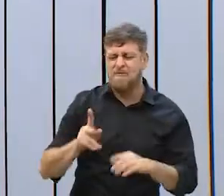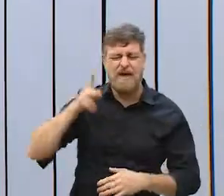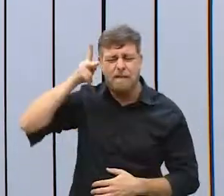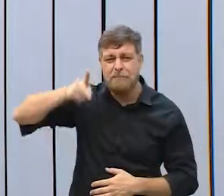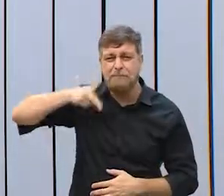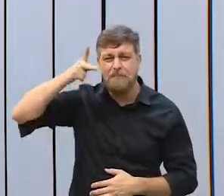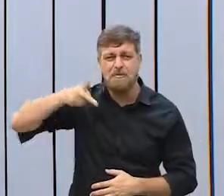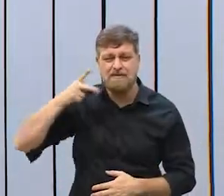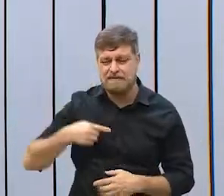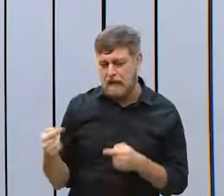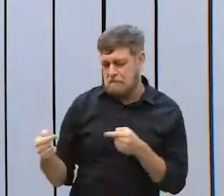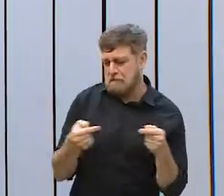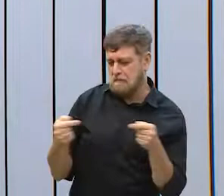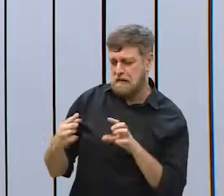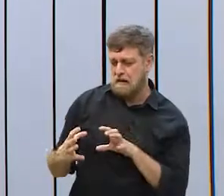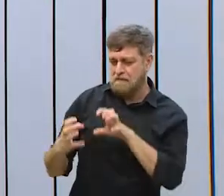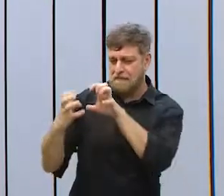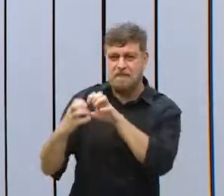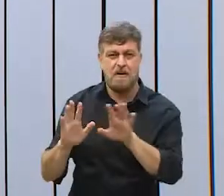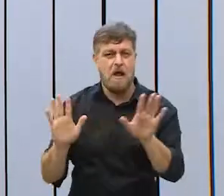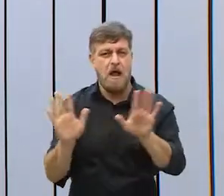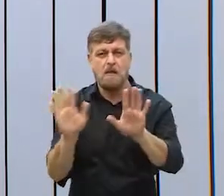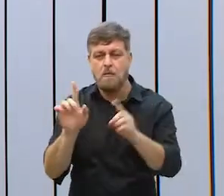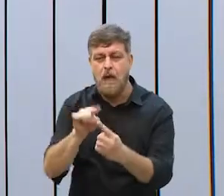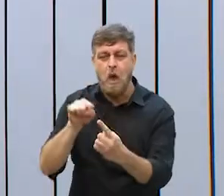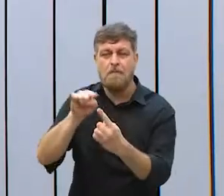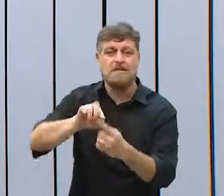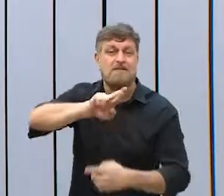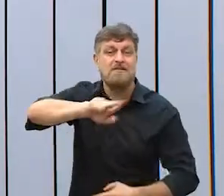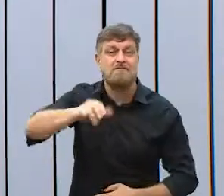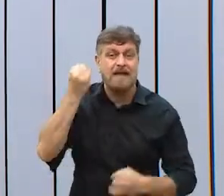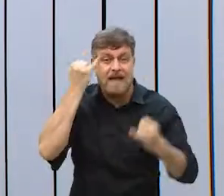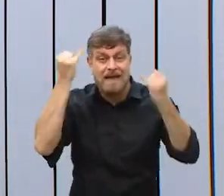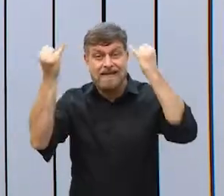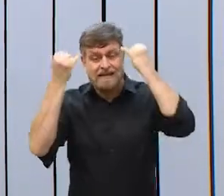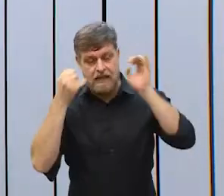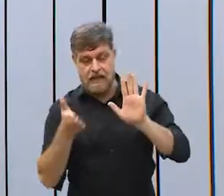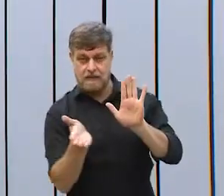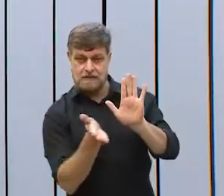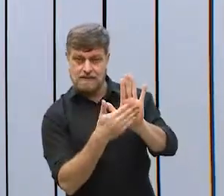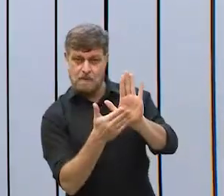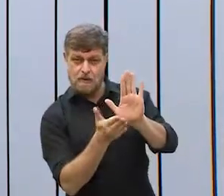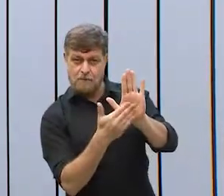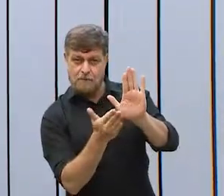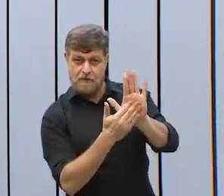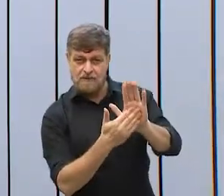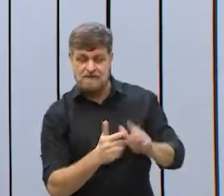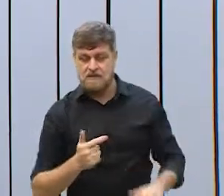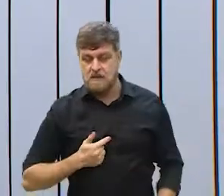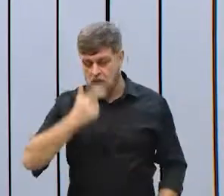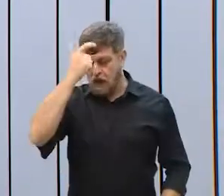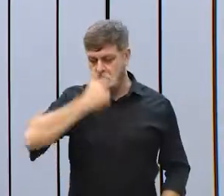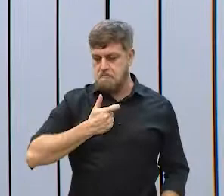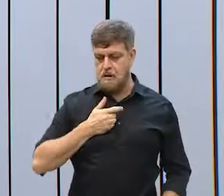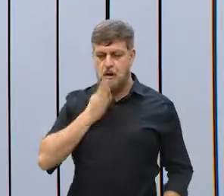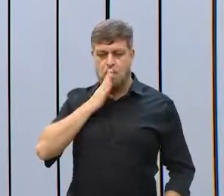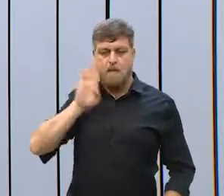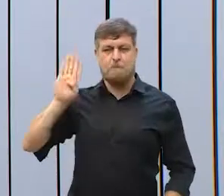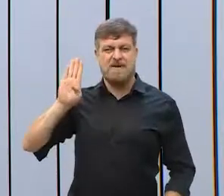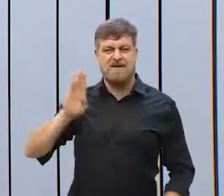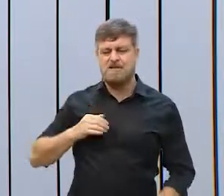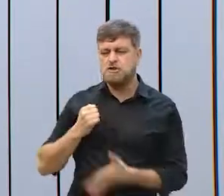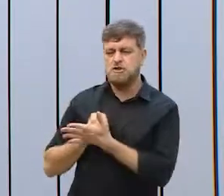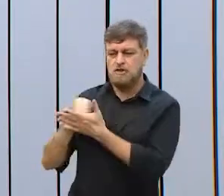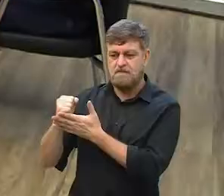política de maneira eleitoral, conversamos de ideias, de propostas, né? Não uma questão de campanha. A campanha já